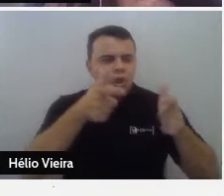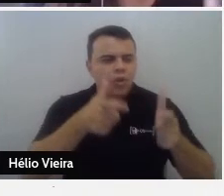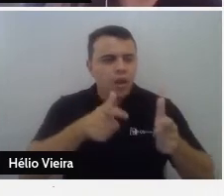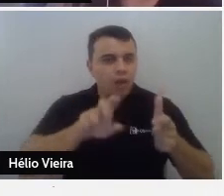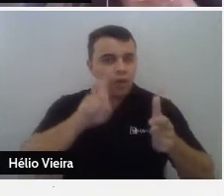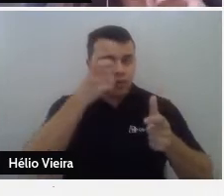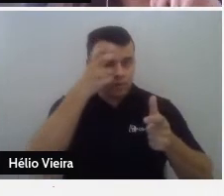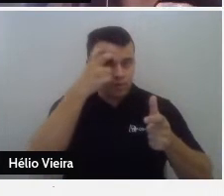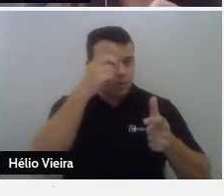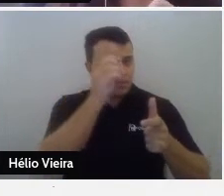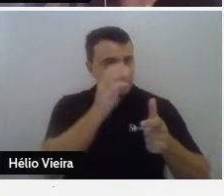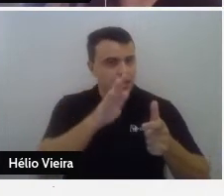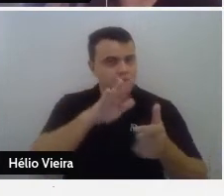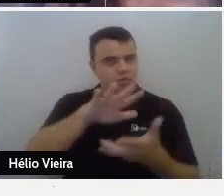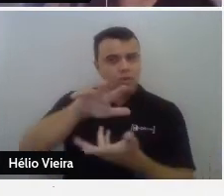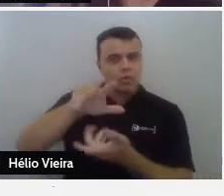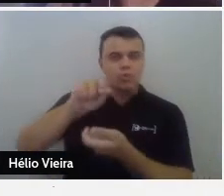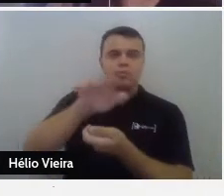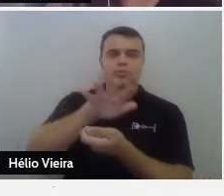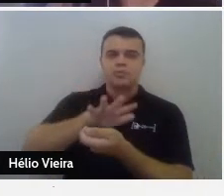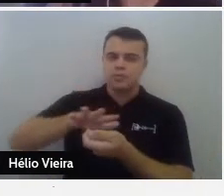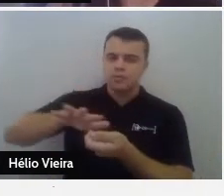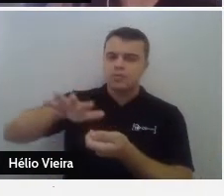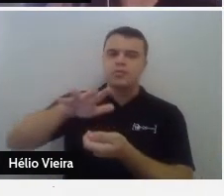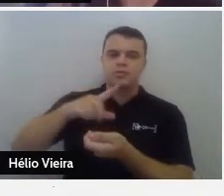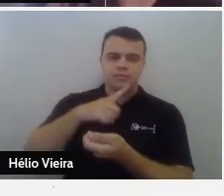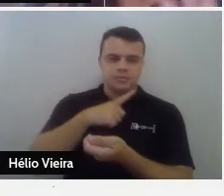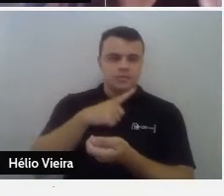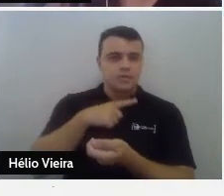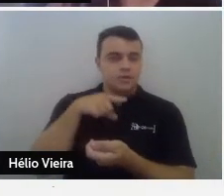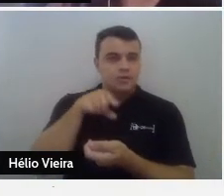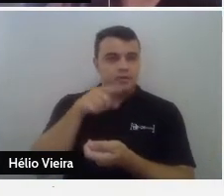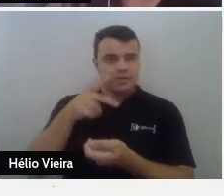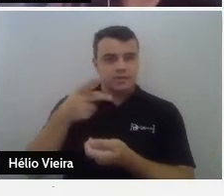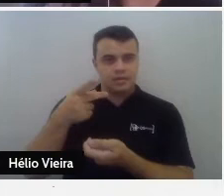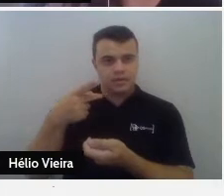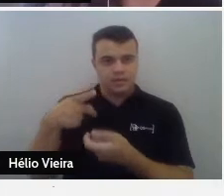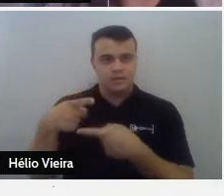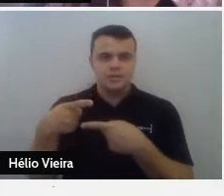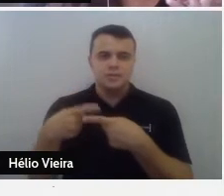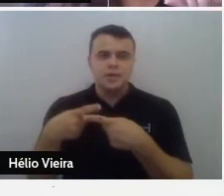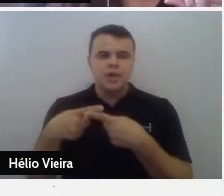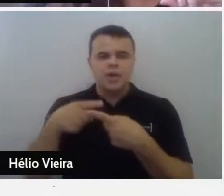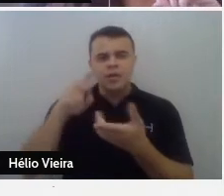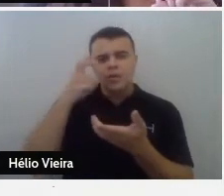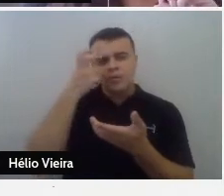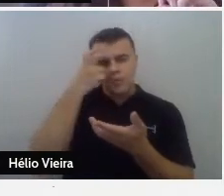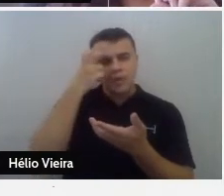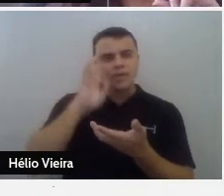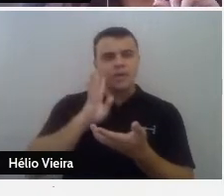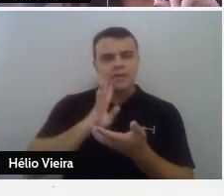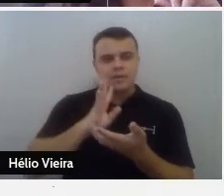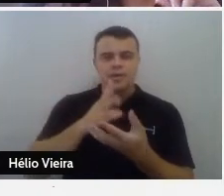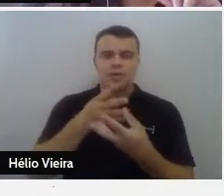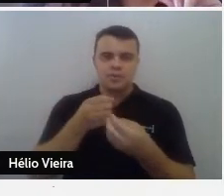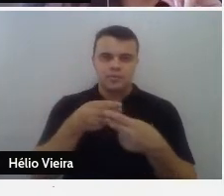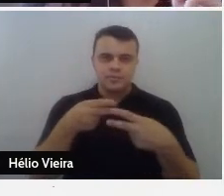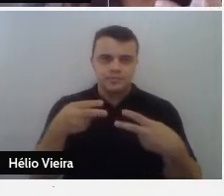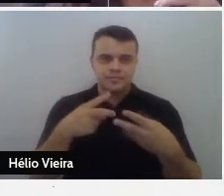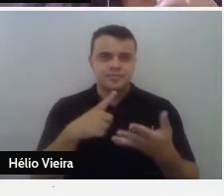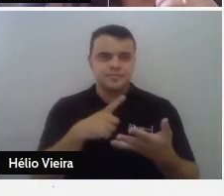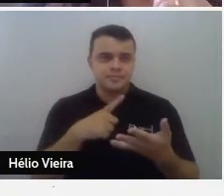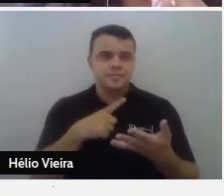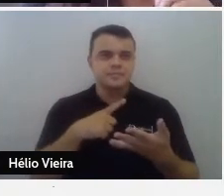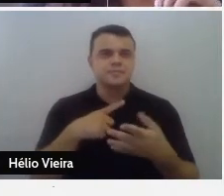tanto no Brasil ou do mundo. Então, nessa parte cultural é bem rico